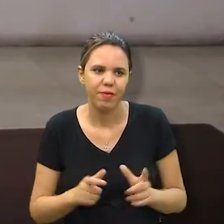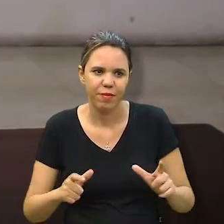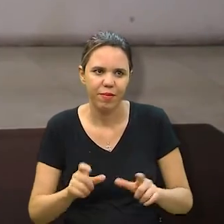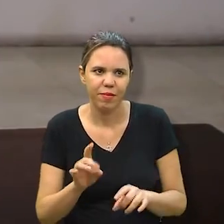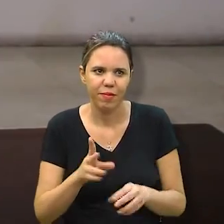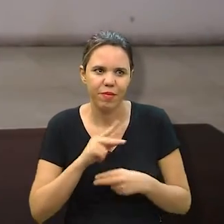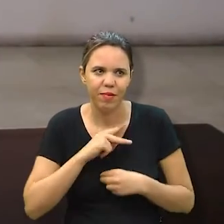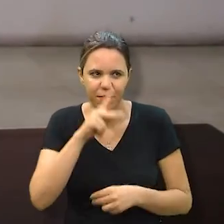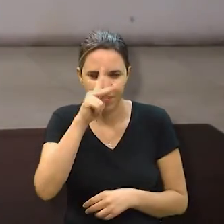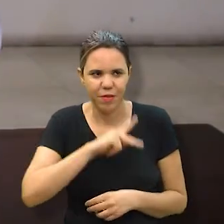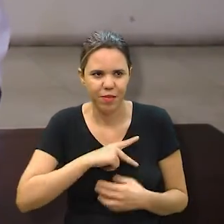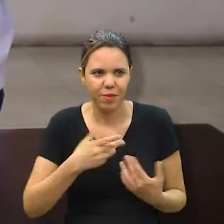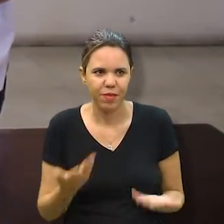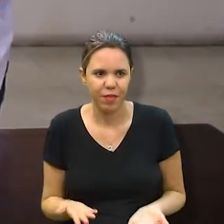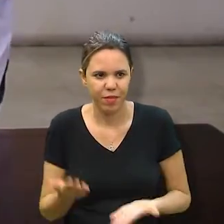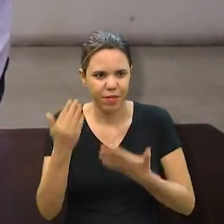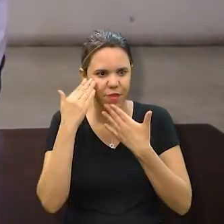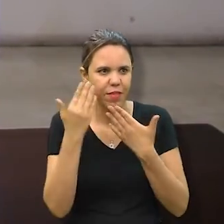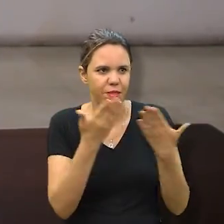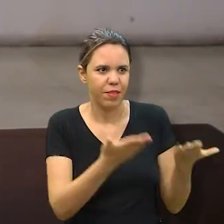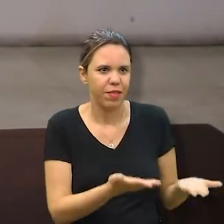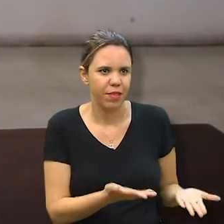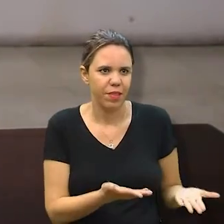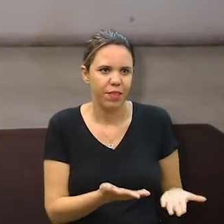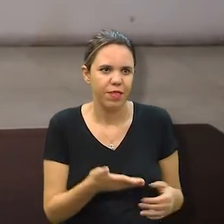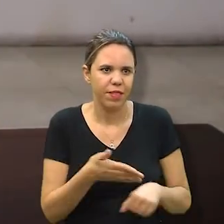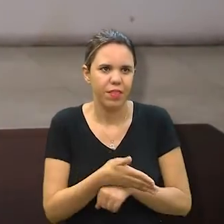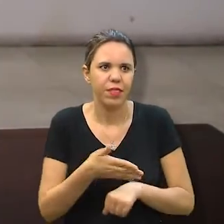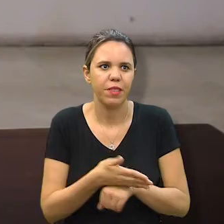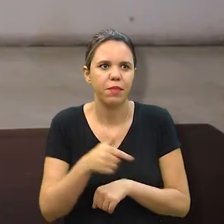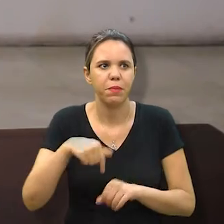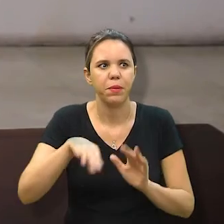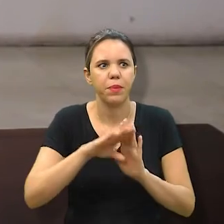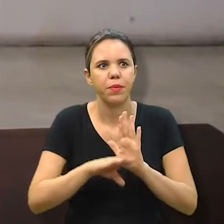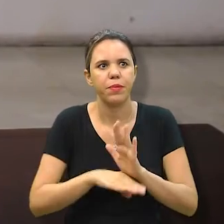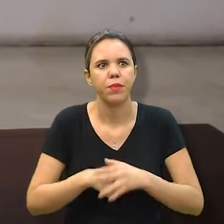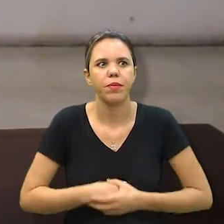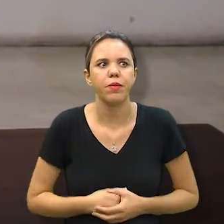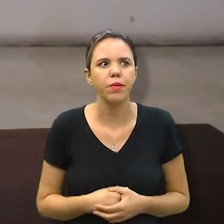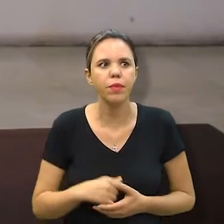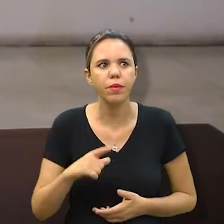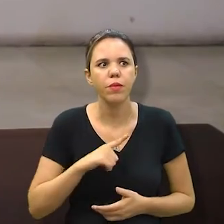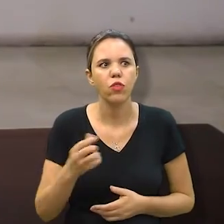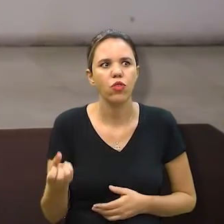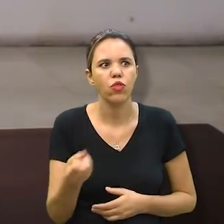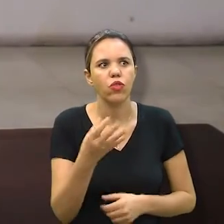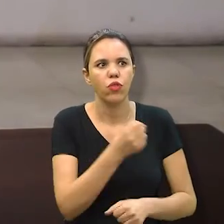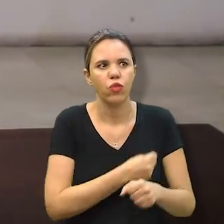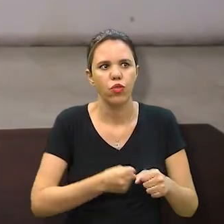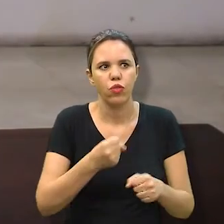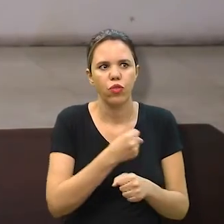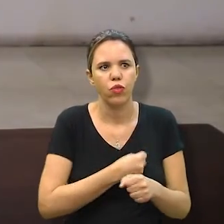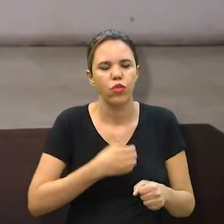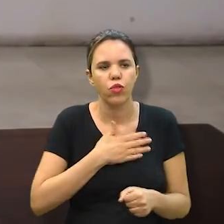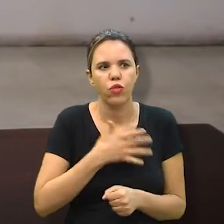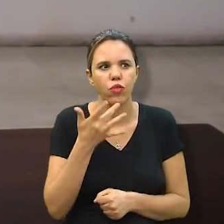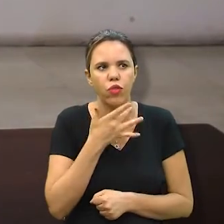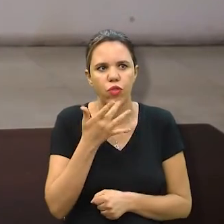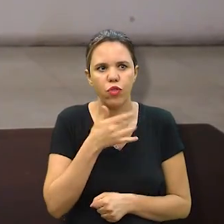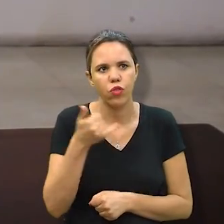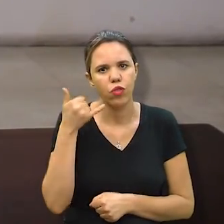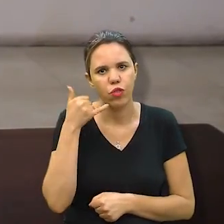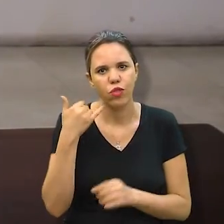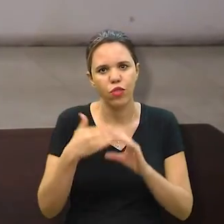então Esse prato é só meu Diego Muito obrigado pela participação e a quando tiver receita diferente